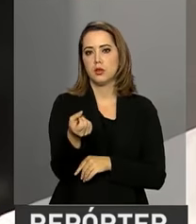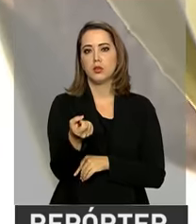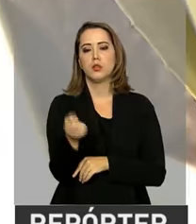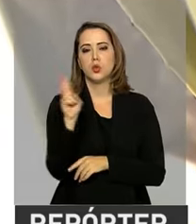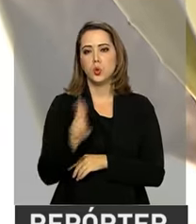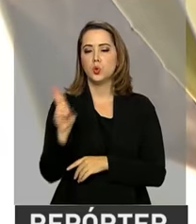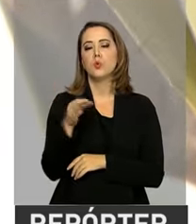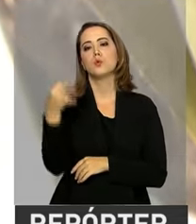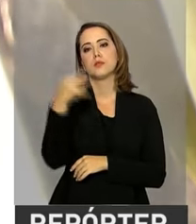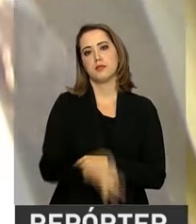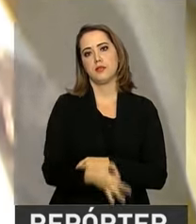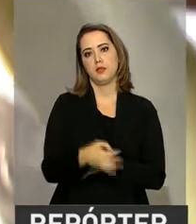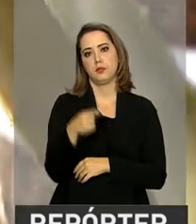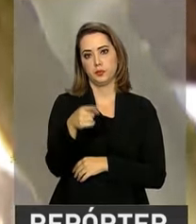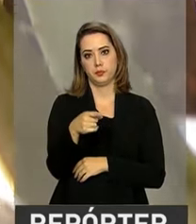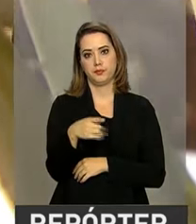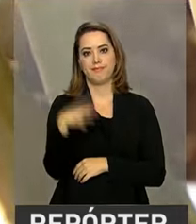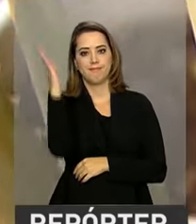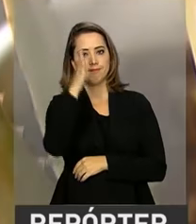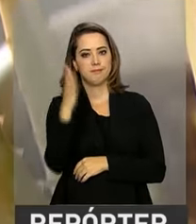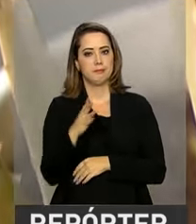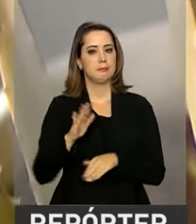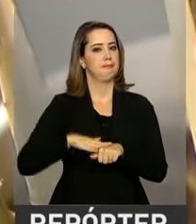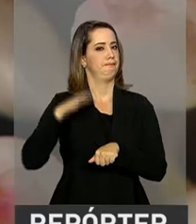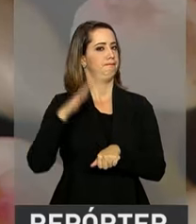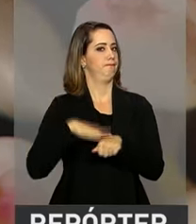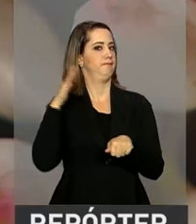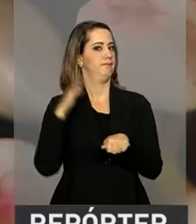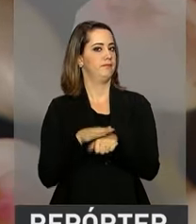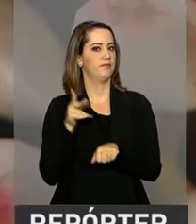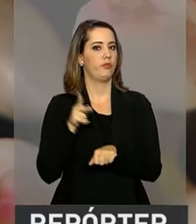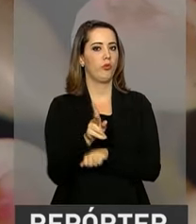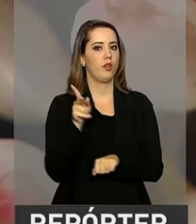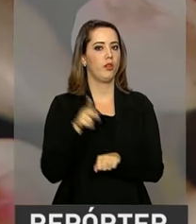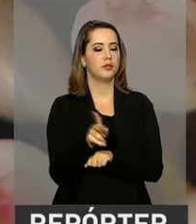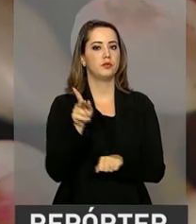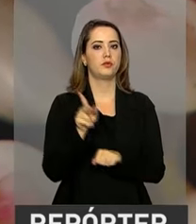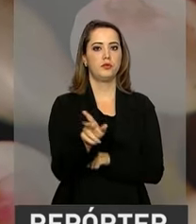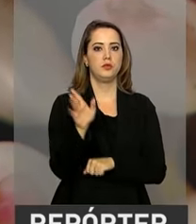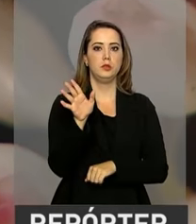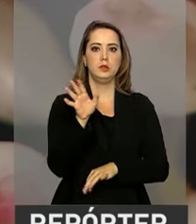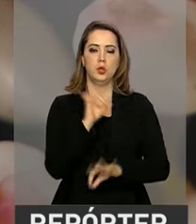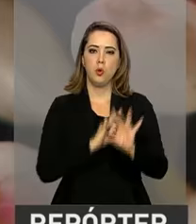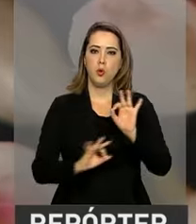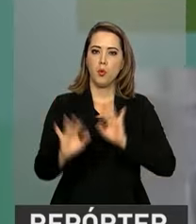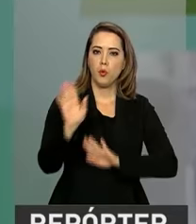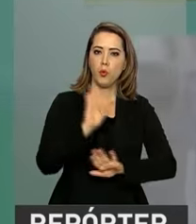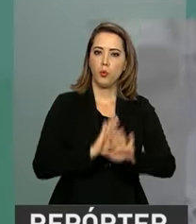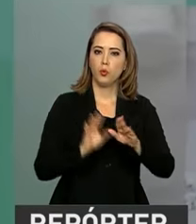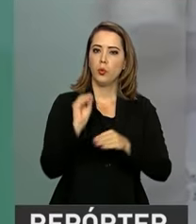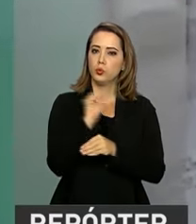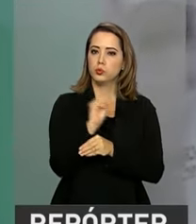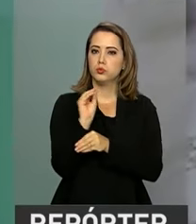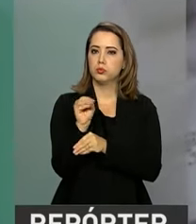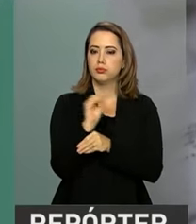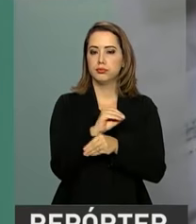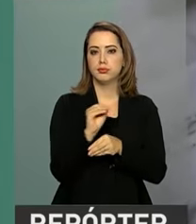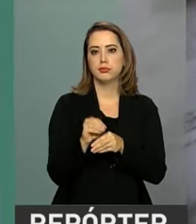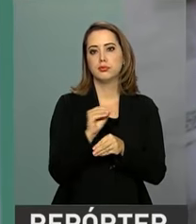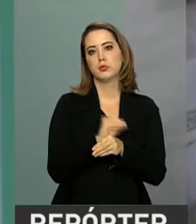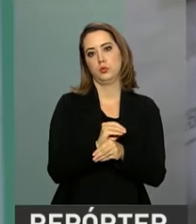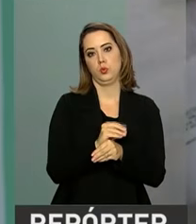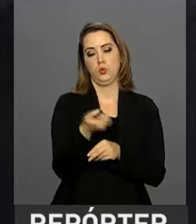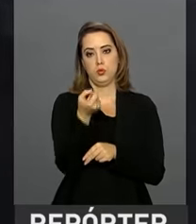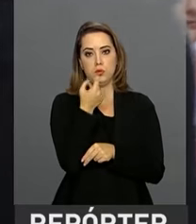adequada e os brasileiros estão cada vez mais Apostando em tratamentos à base de plantas medicinais e medicamentos